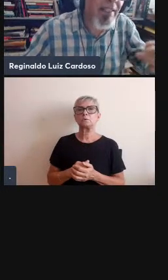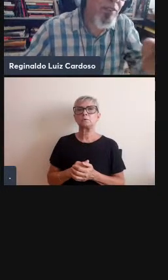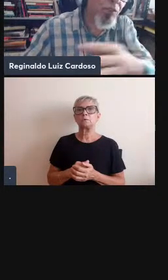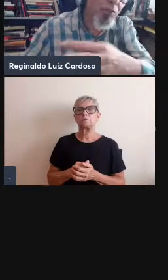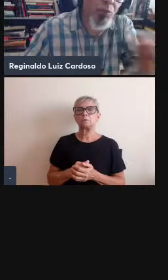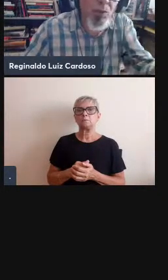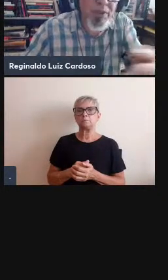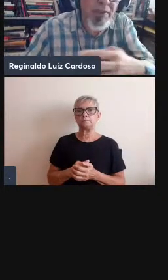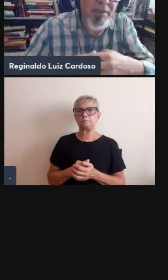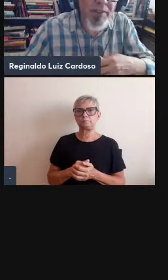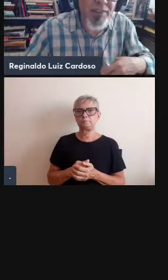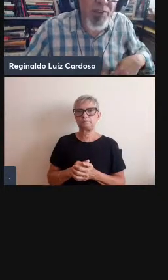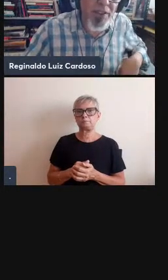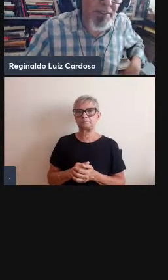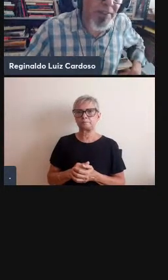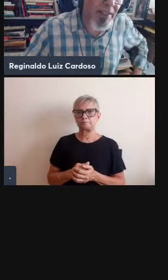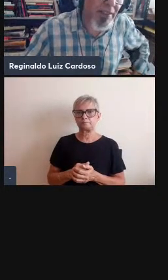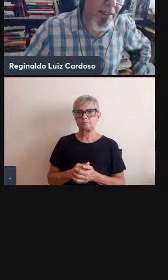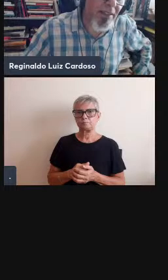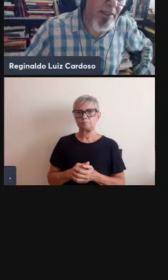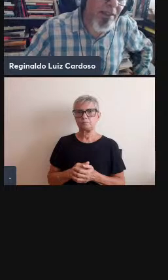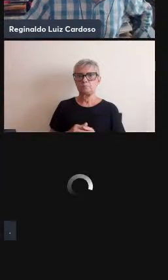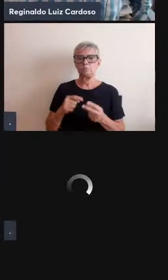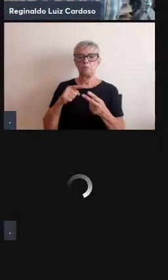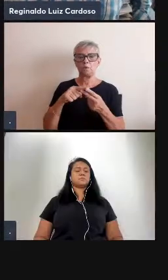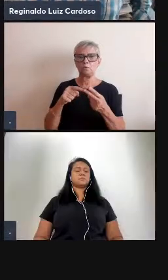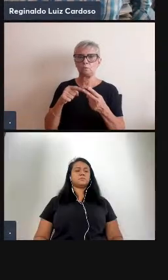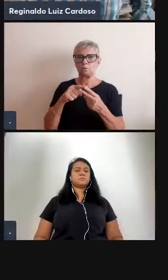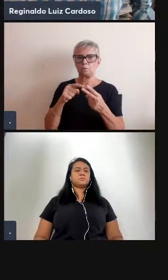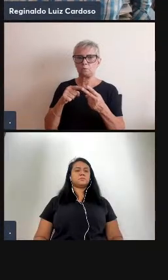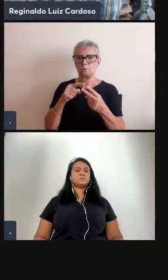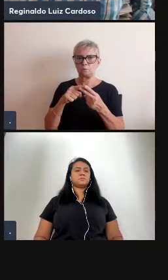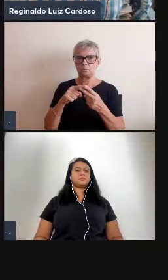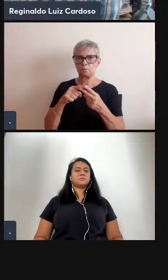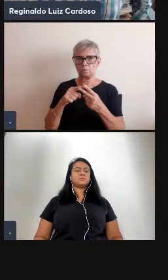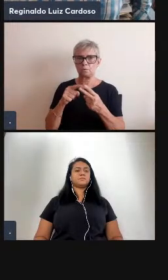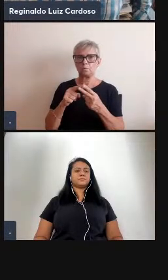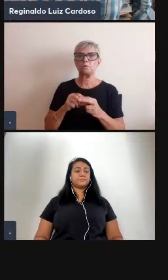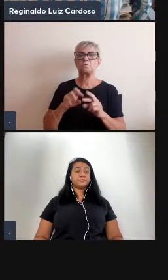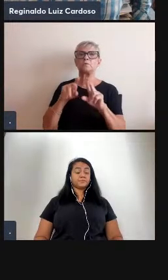e aí são duas versões da mesma exposição